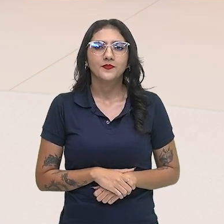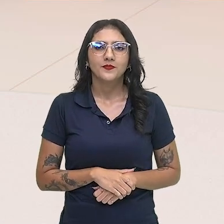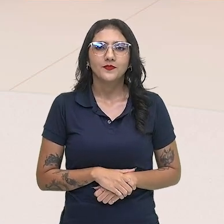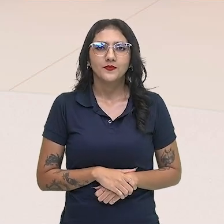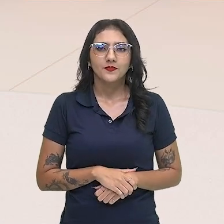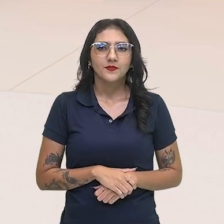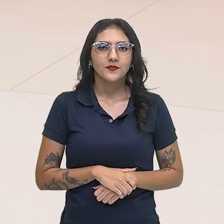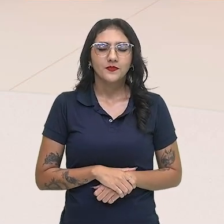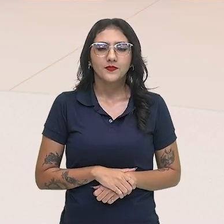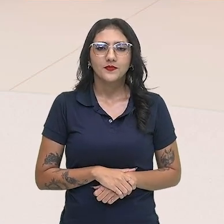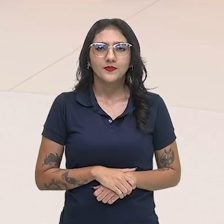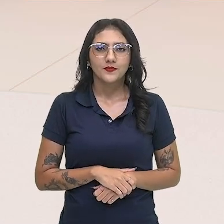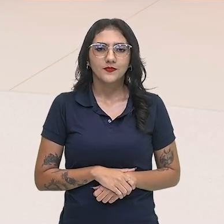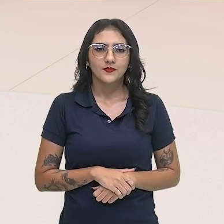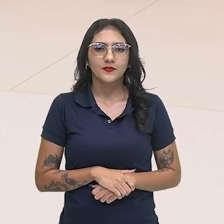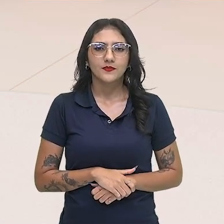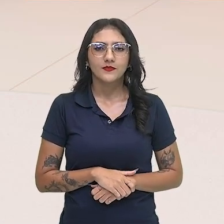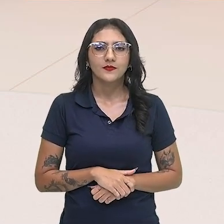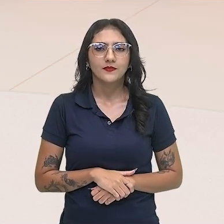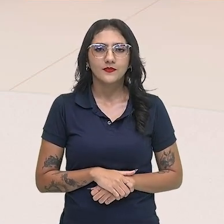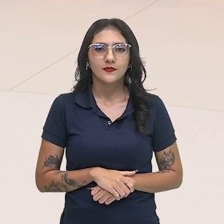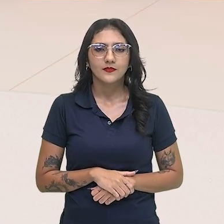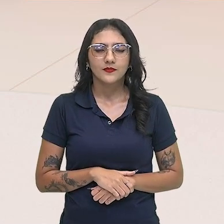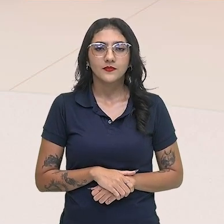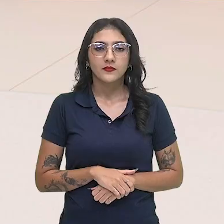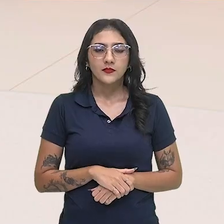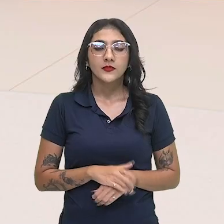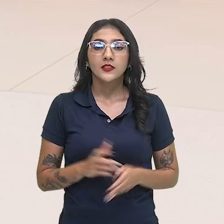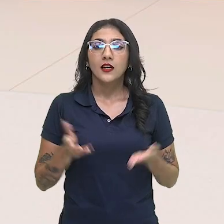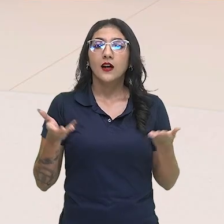aí nós vamos trabalhar reconhecimento versus